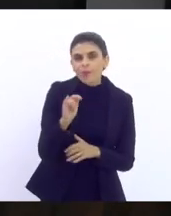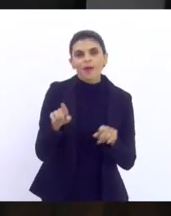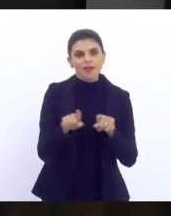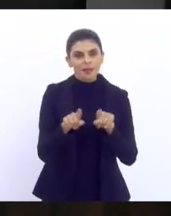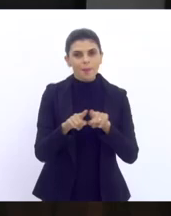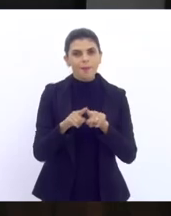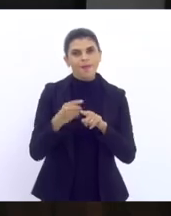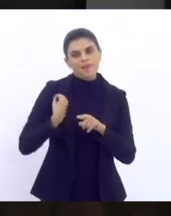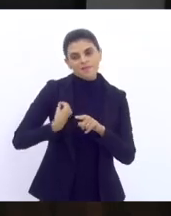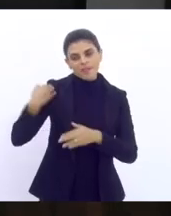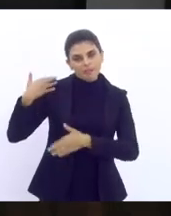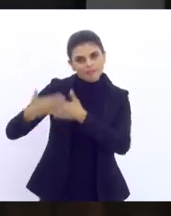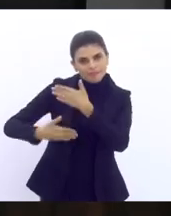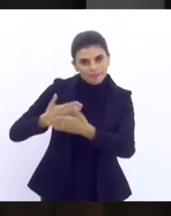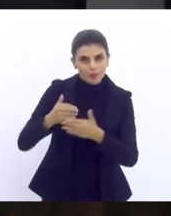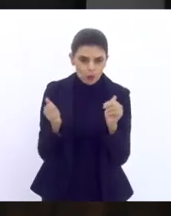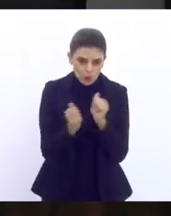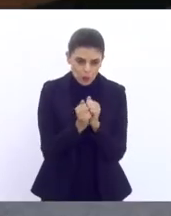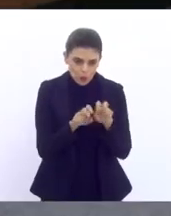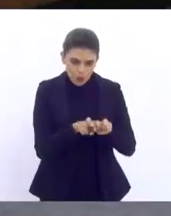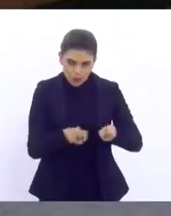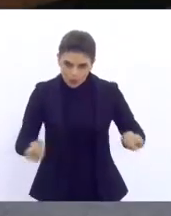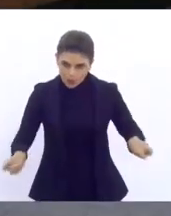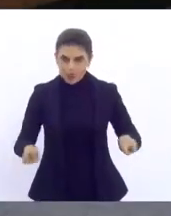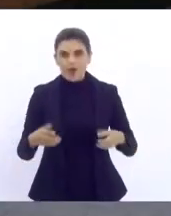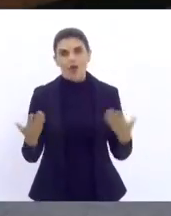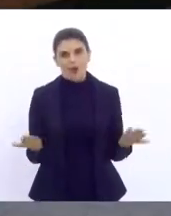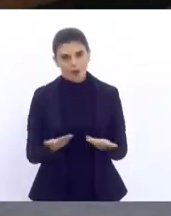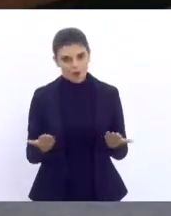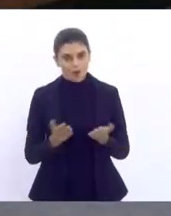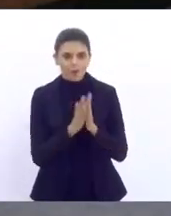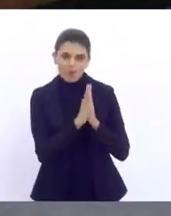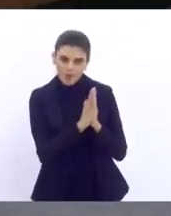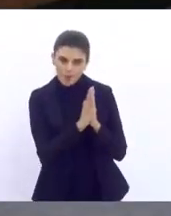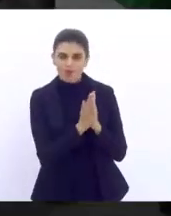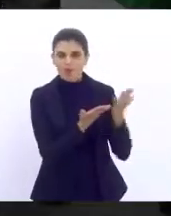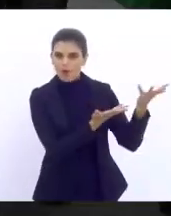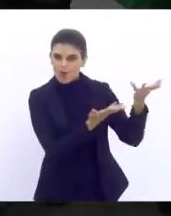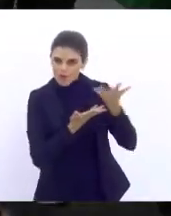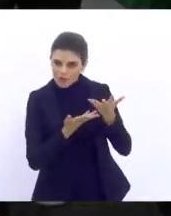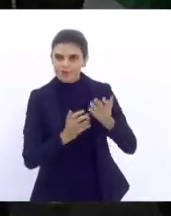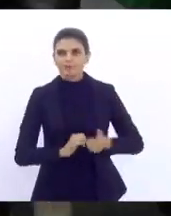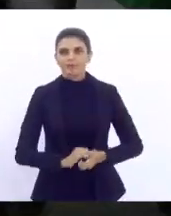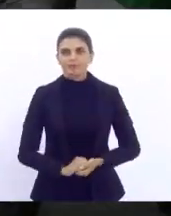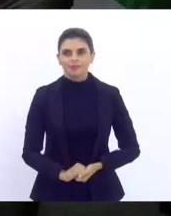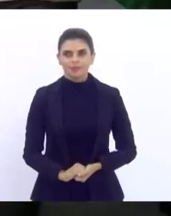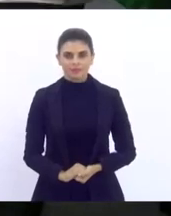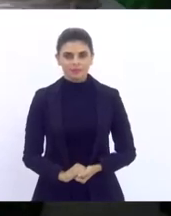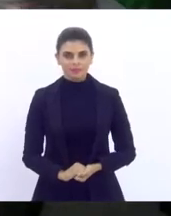mesa, juntamente com os representantes aqui conosco. Por favor.